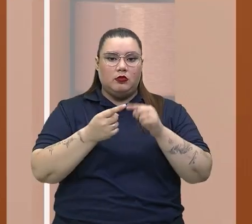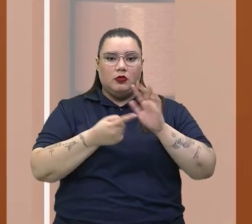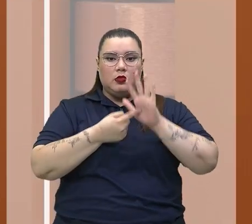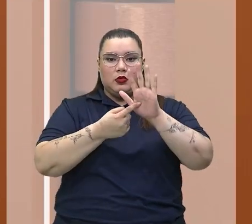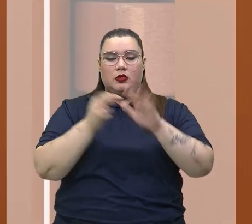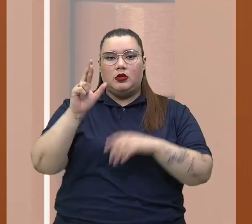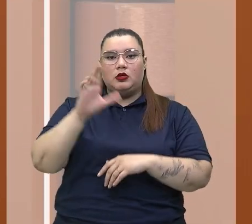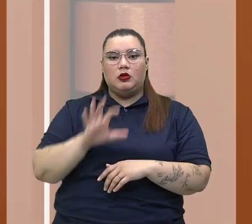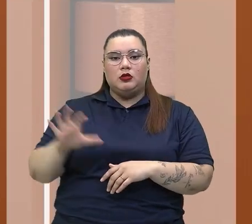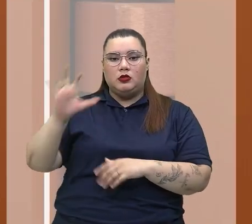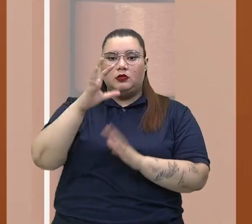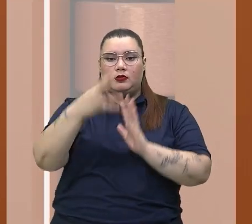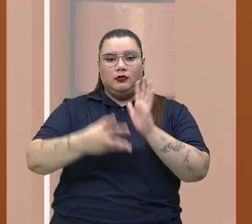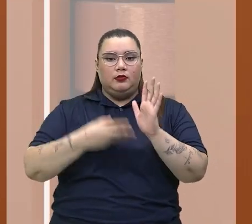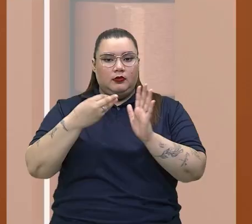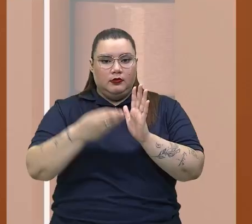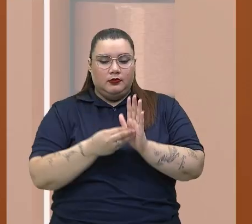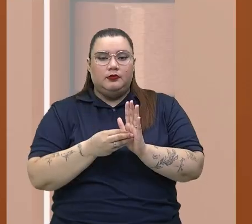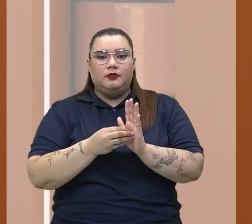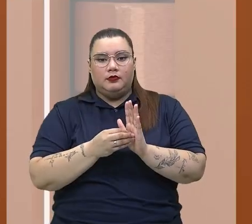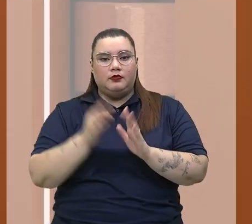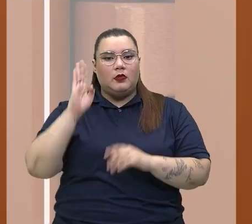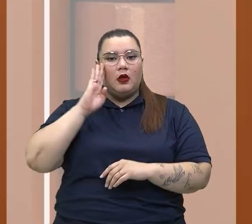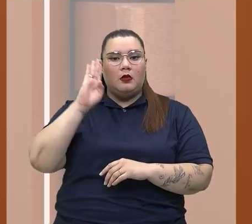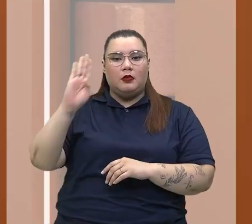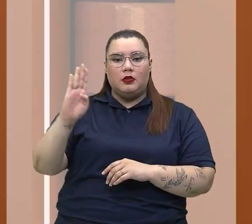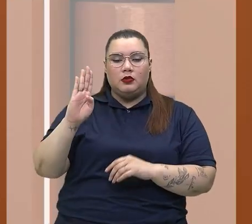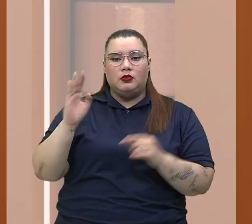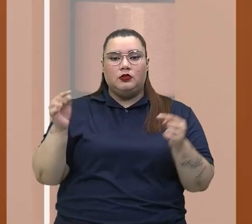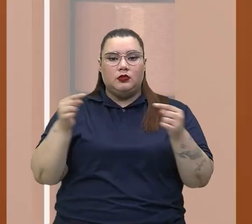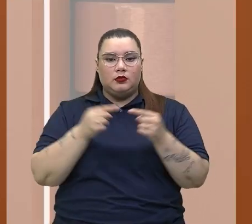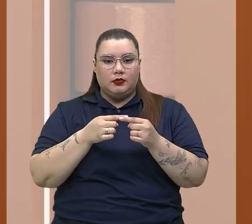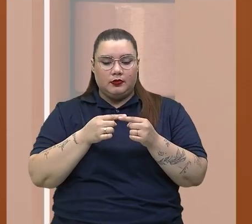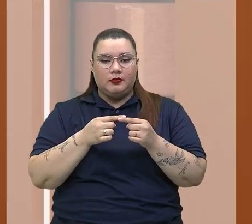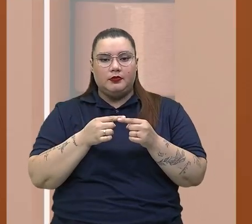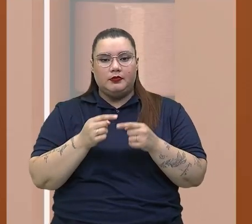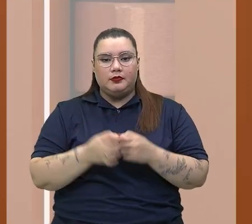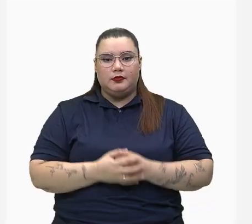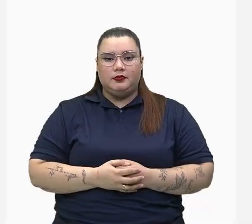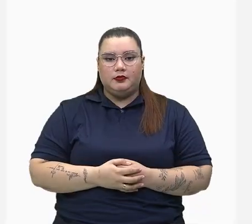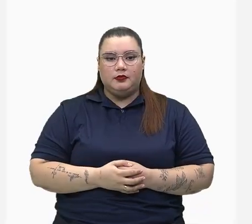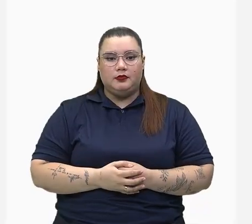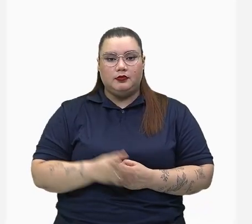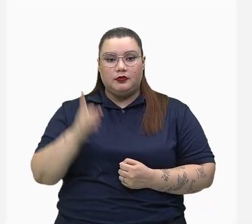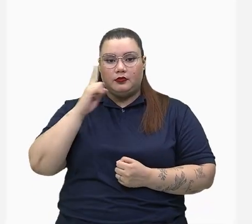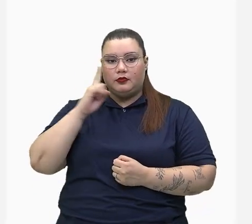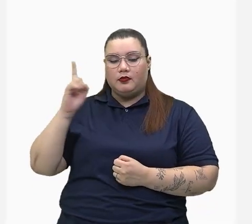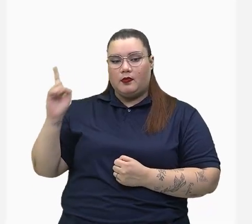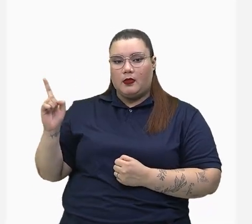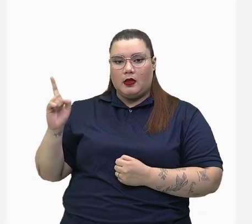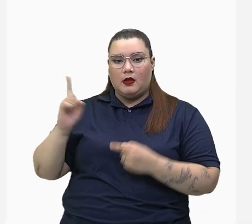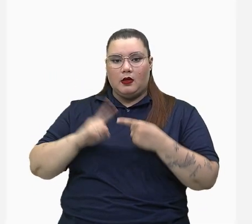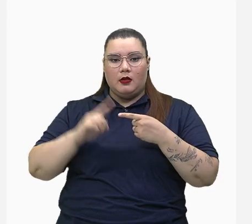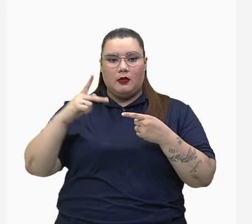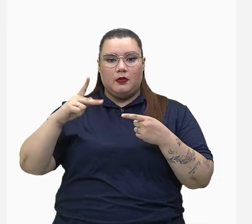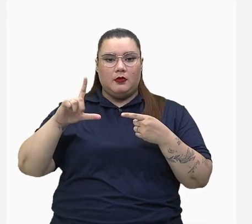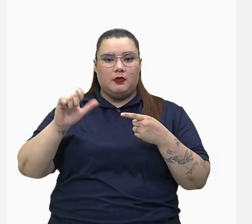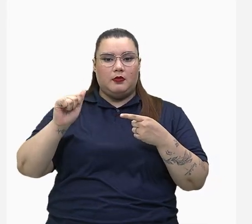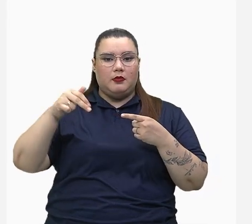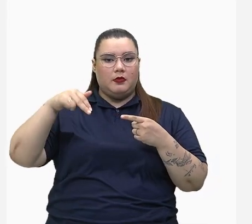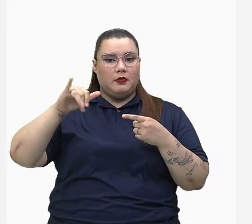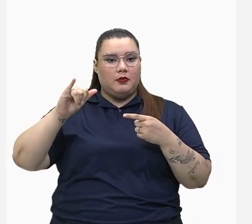região amazônica. As principais formas do relevo amazônico são as planícies,